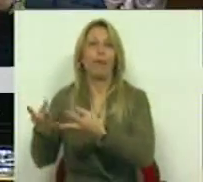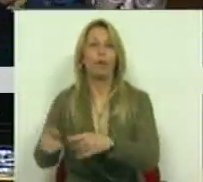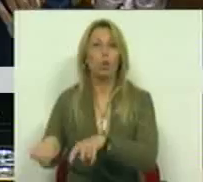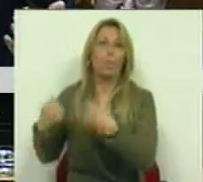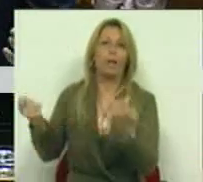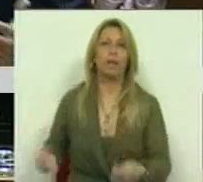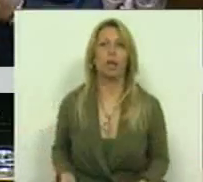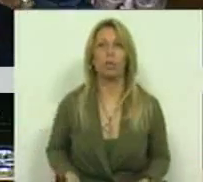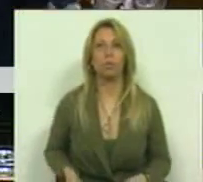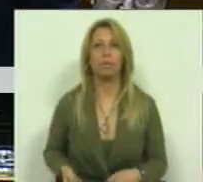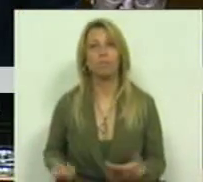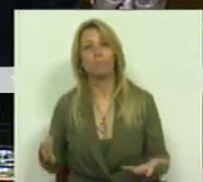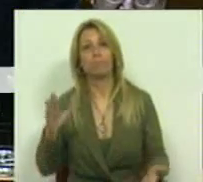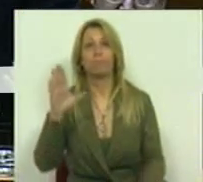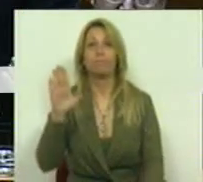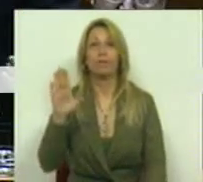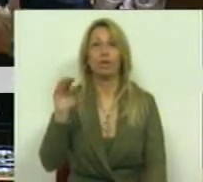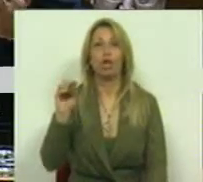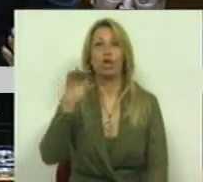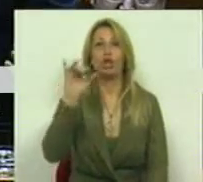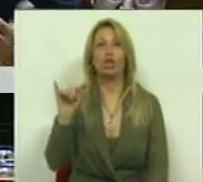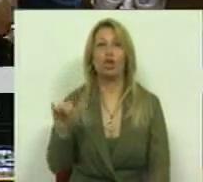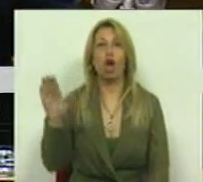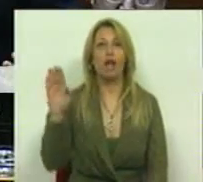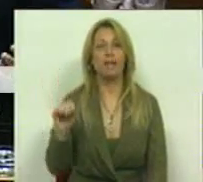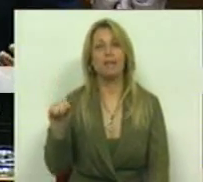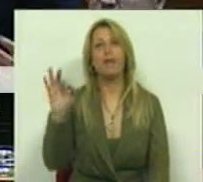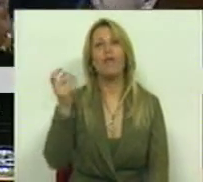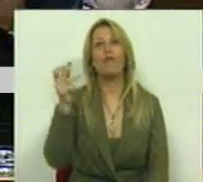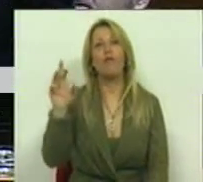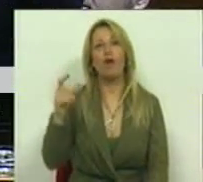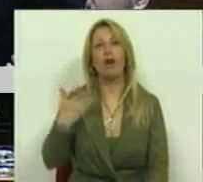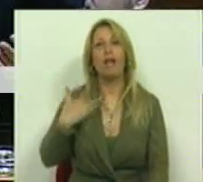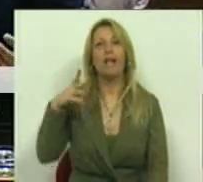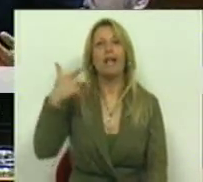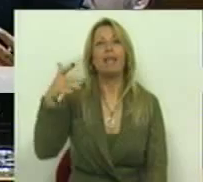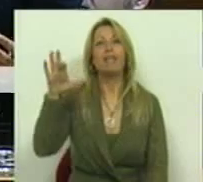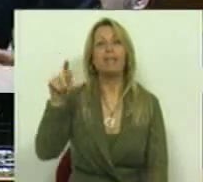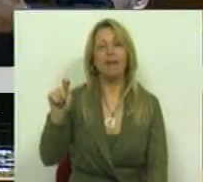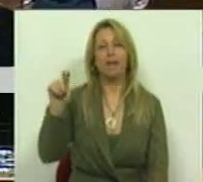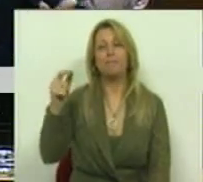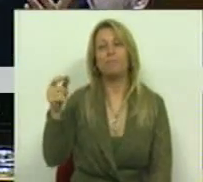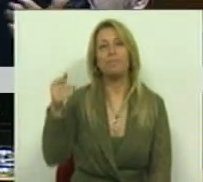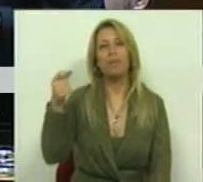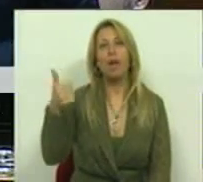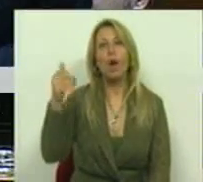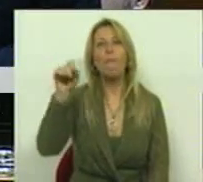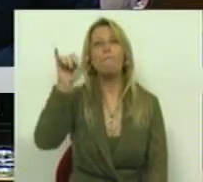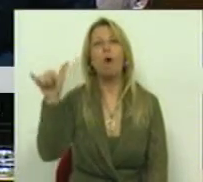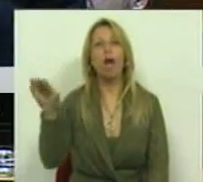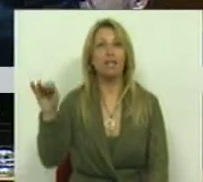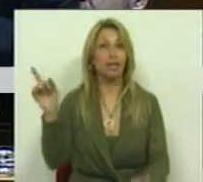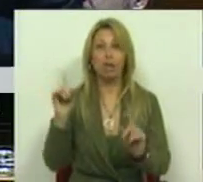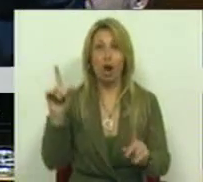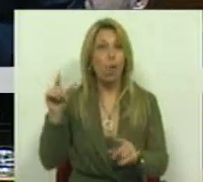partido. Joys for the boys. É nesta fase em que nós estamos. Já não é jobs for the boys, é joys for